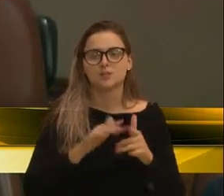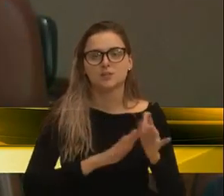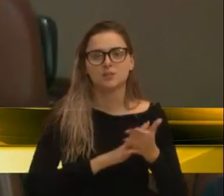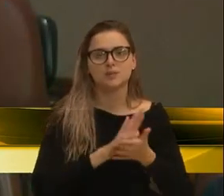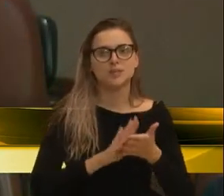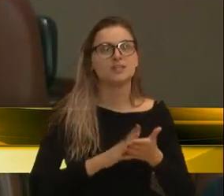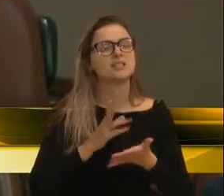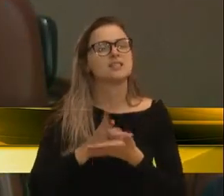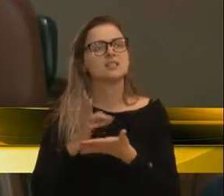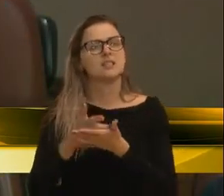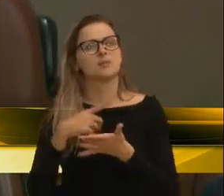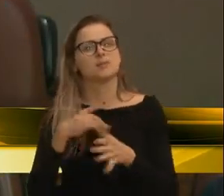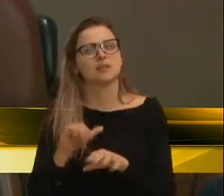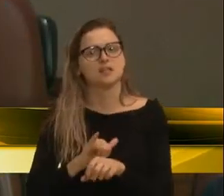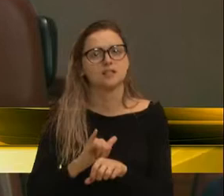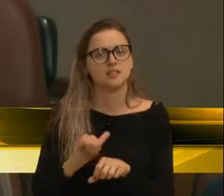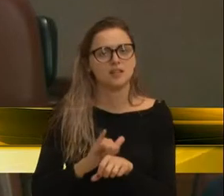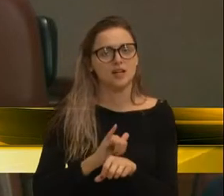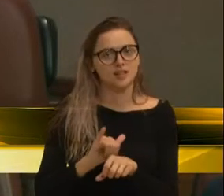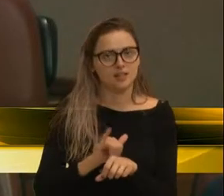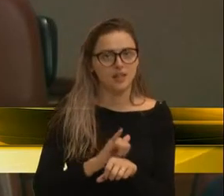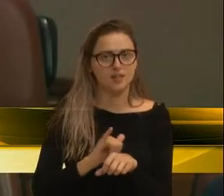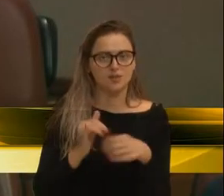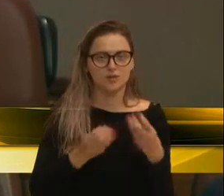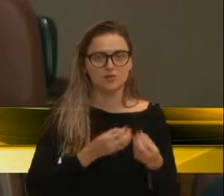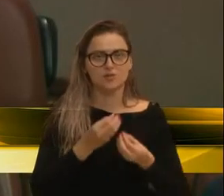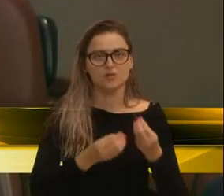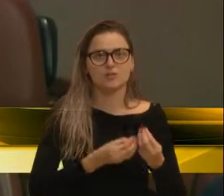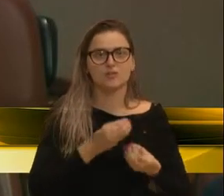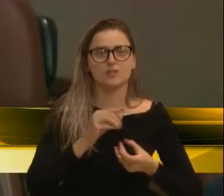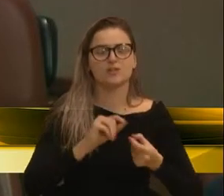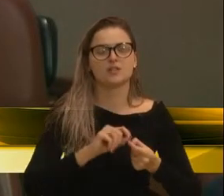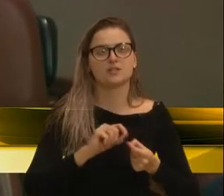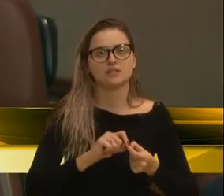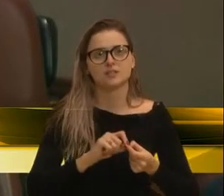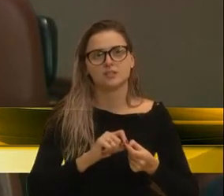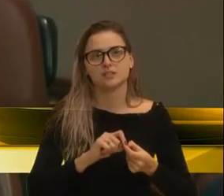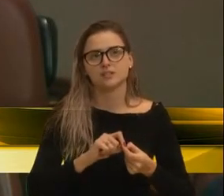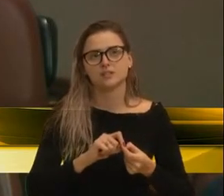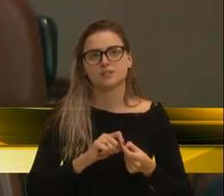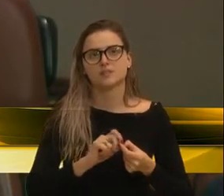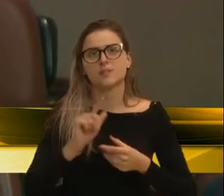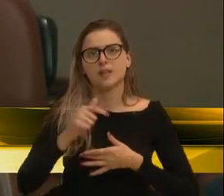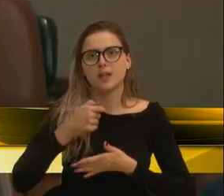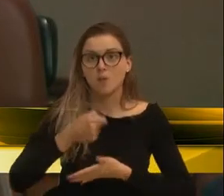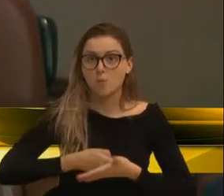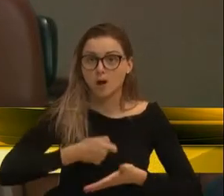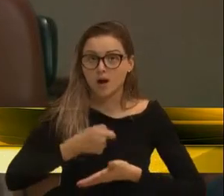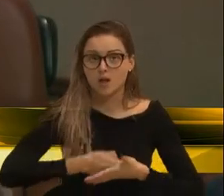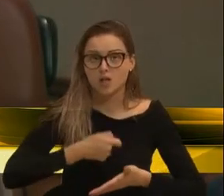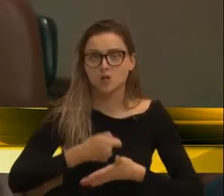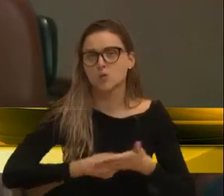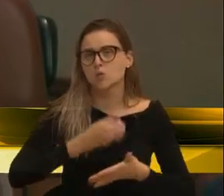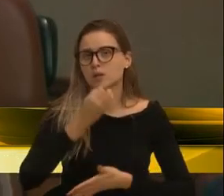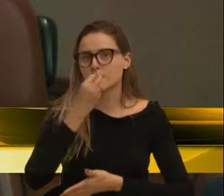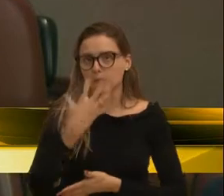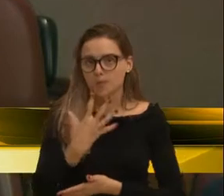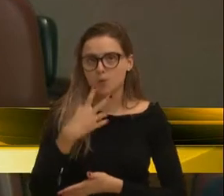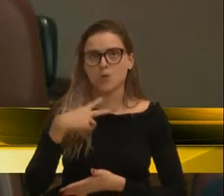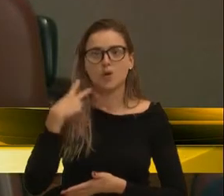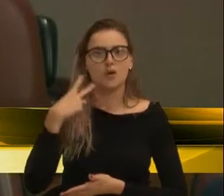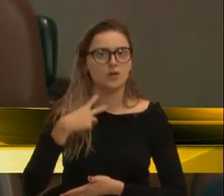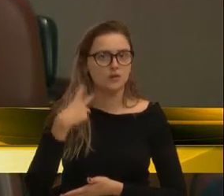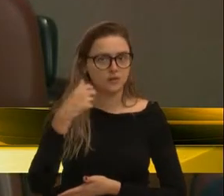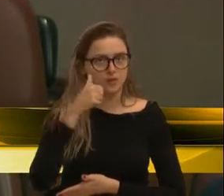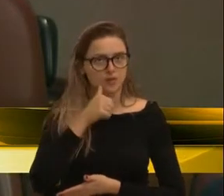tem alternativas, né? Sempre tem alternativas. Então, essa luta é uma luta boa, vereadora Tatiane, então, nesse